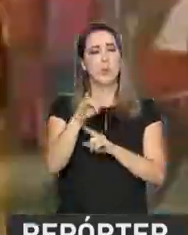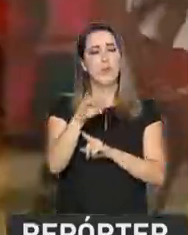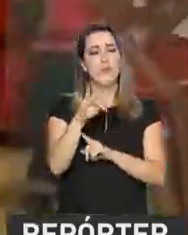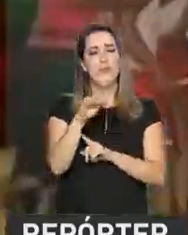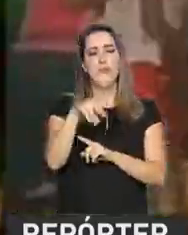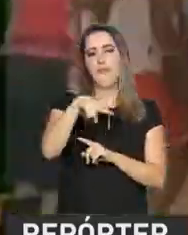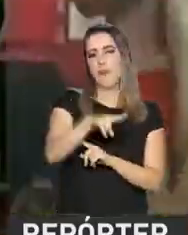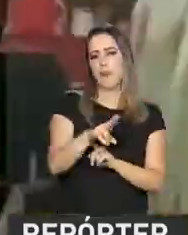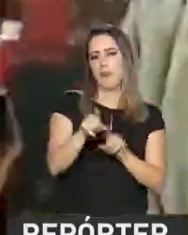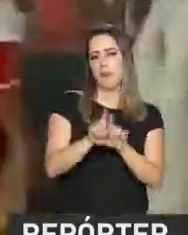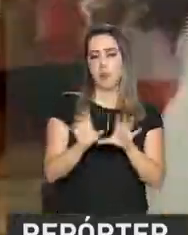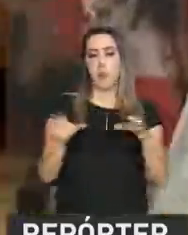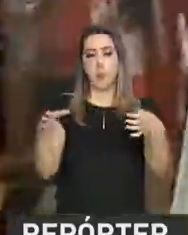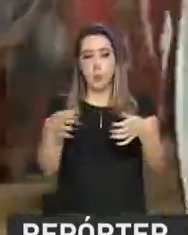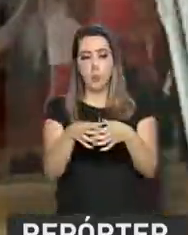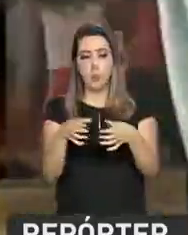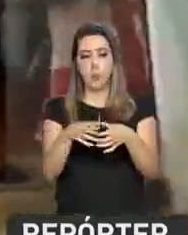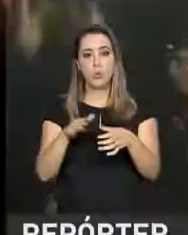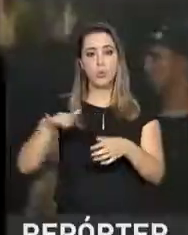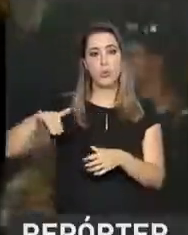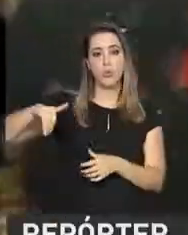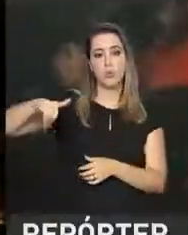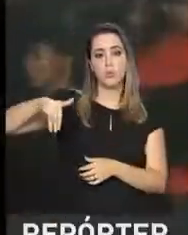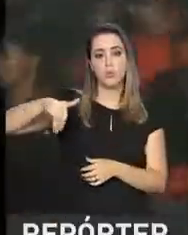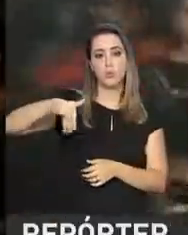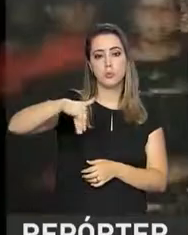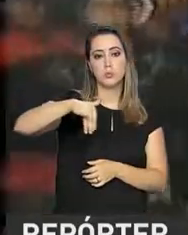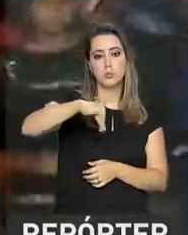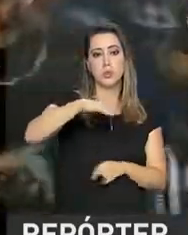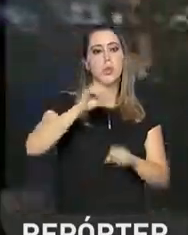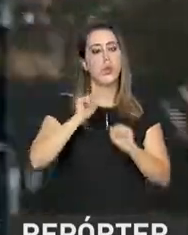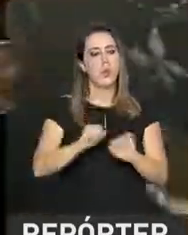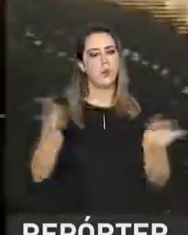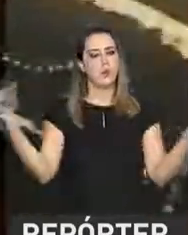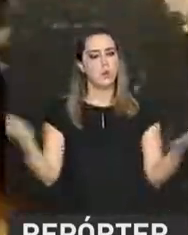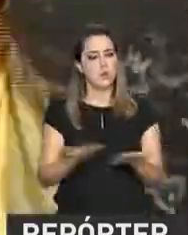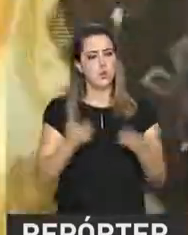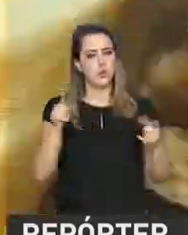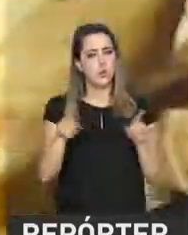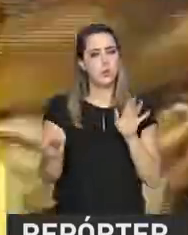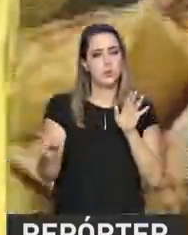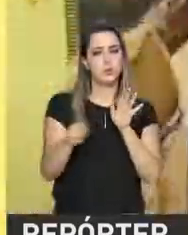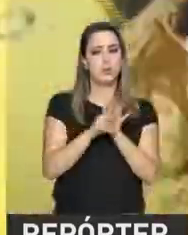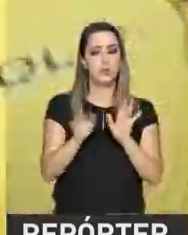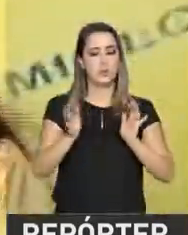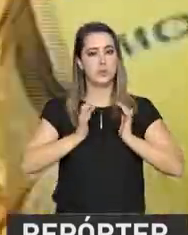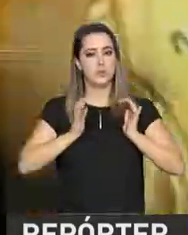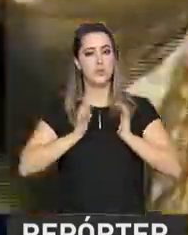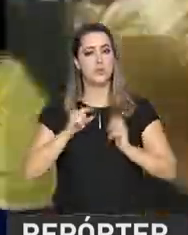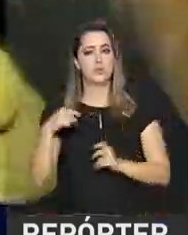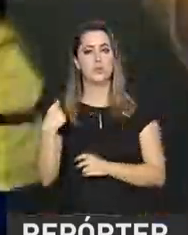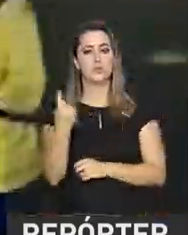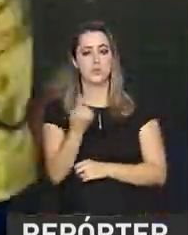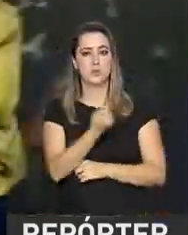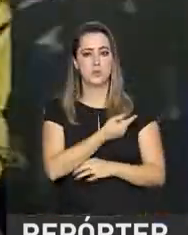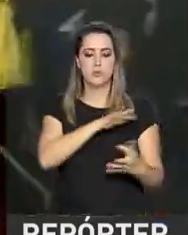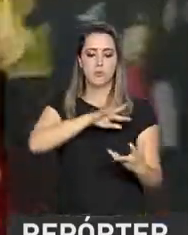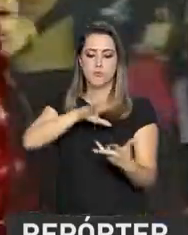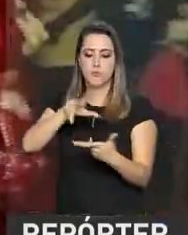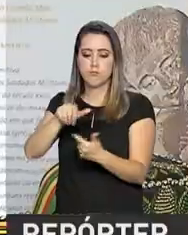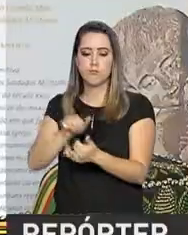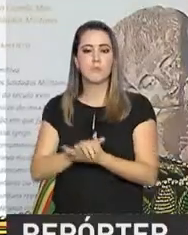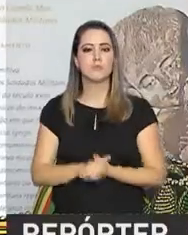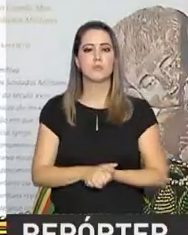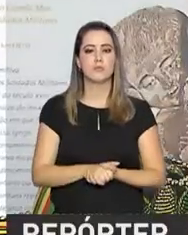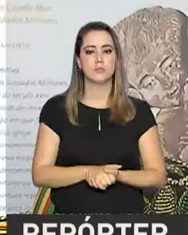o complexo cultural do Bumba Meu Boi pode se tornar agora patrimônio cultural e material da